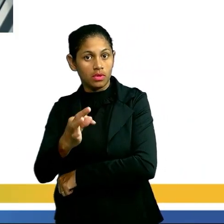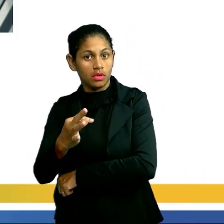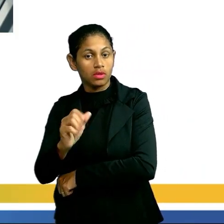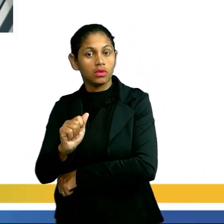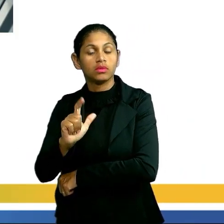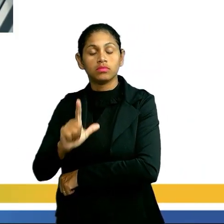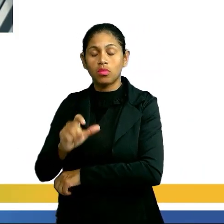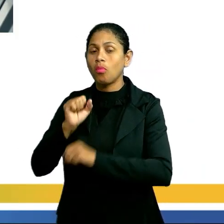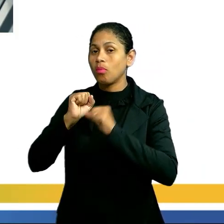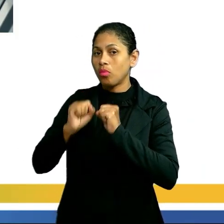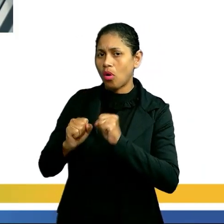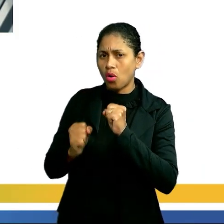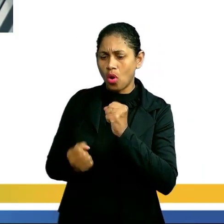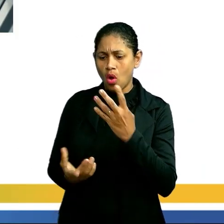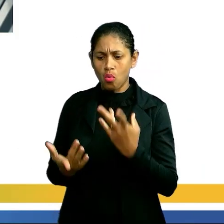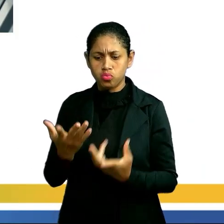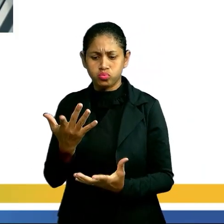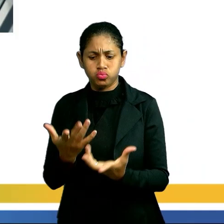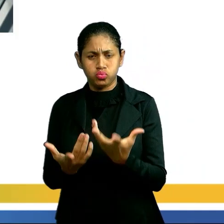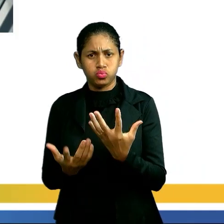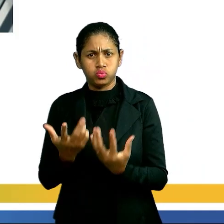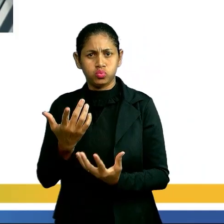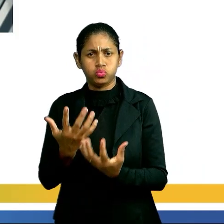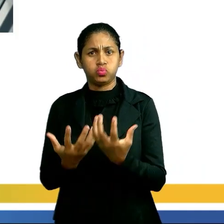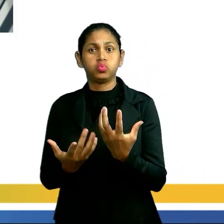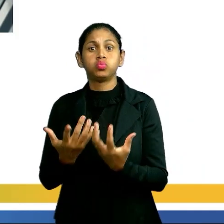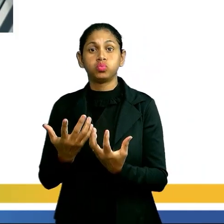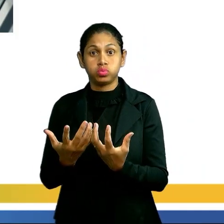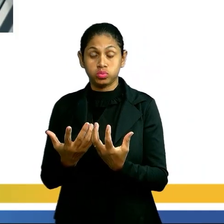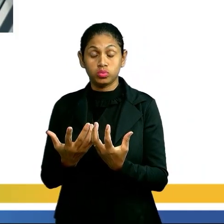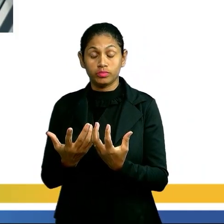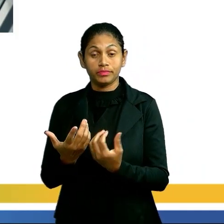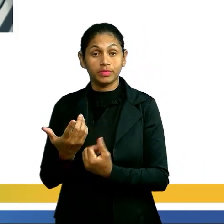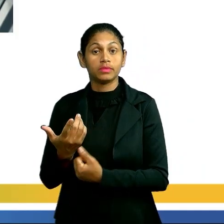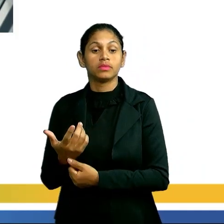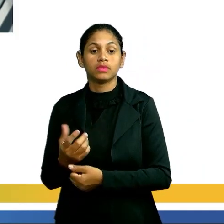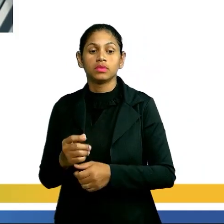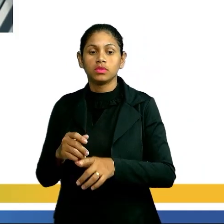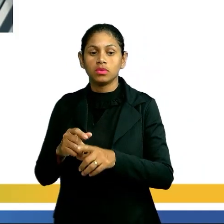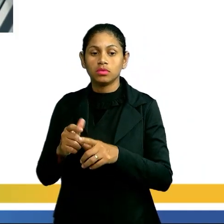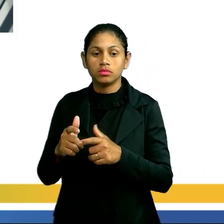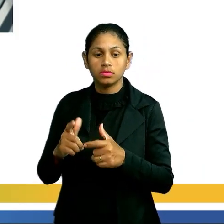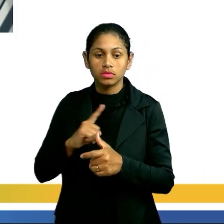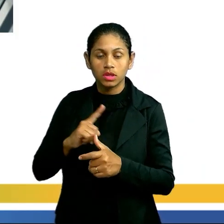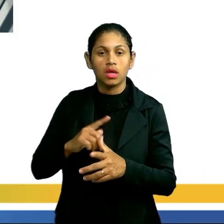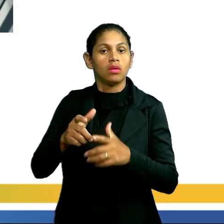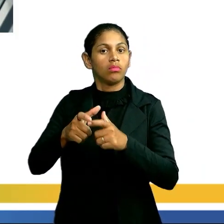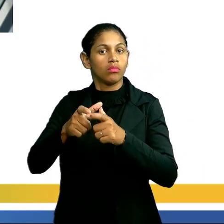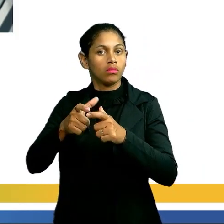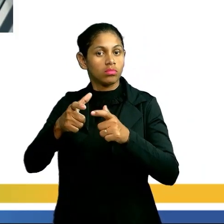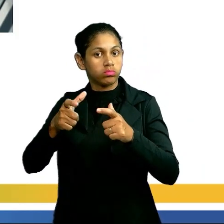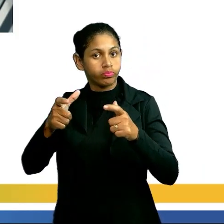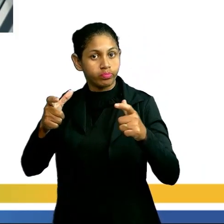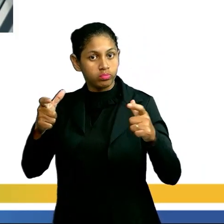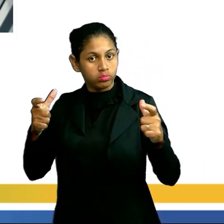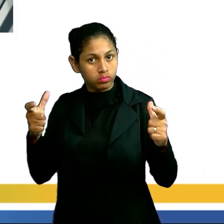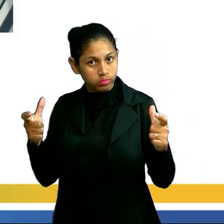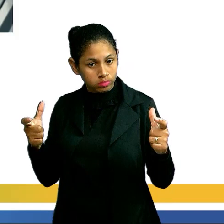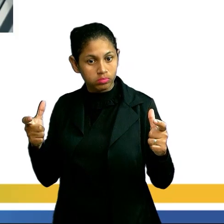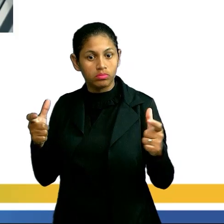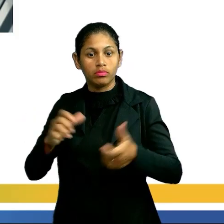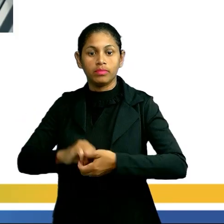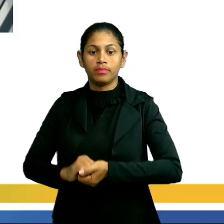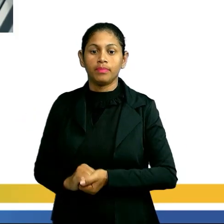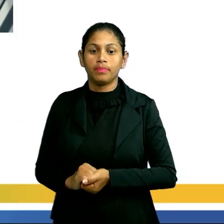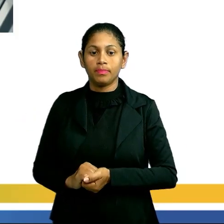ser submetido a uma certa temperatura, ao qual ele vai fazer com que ele possa ter essa dilatação, o qual a gente pode chamar